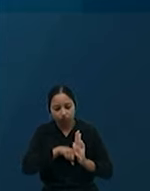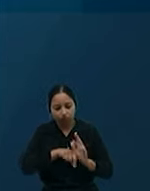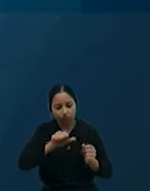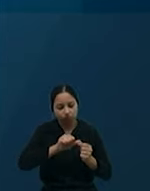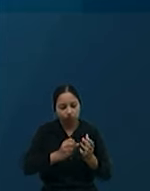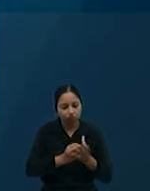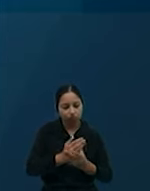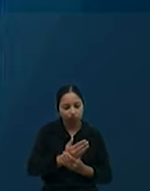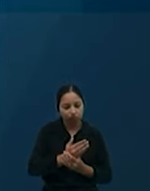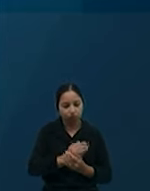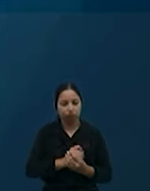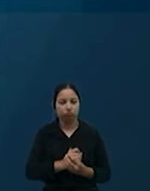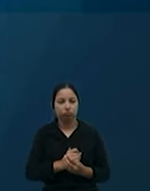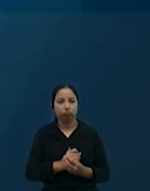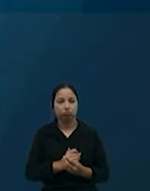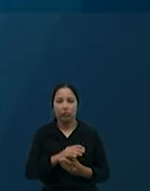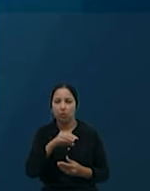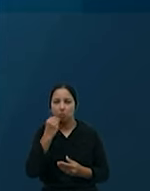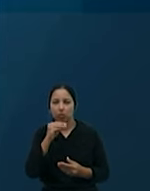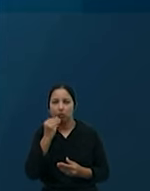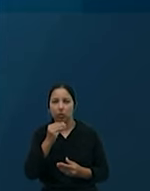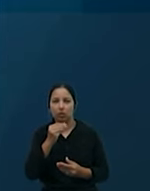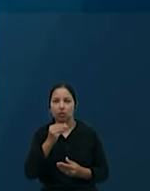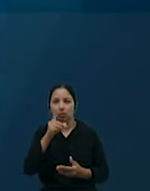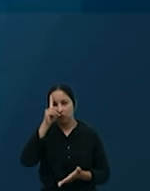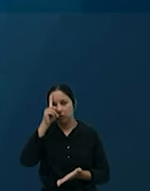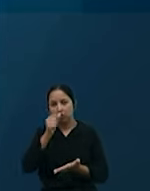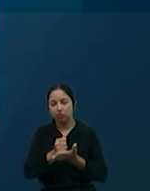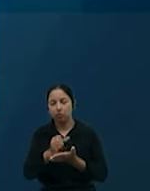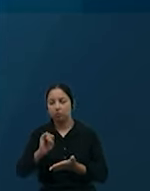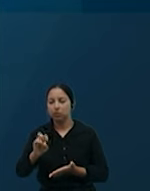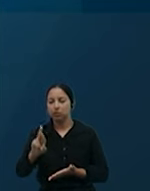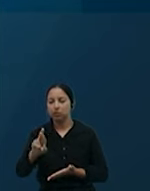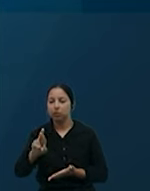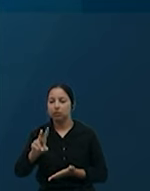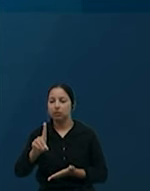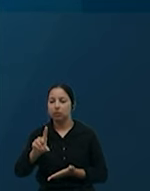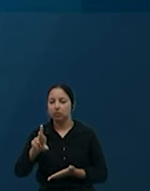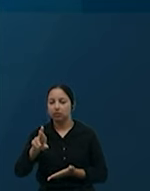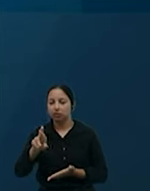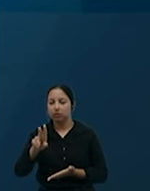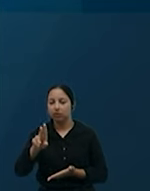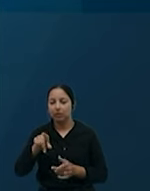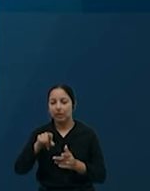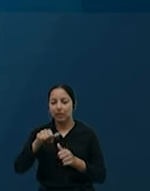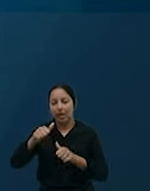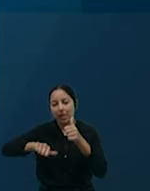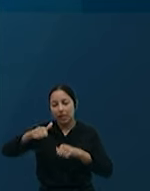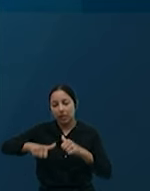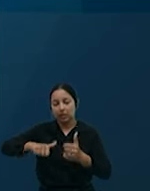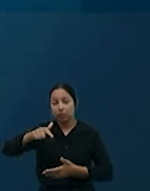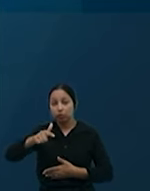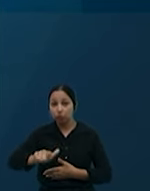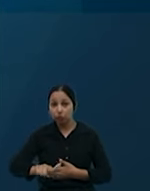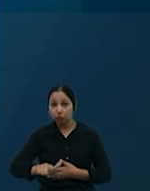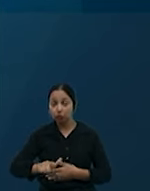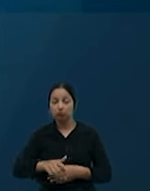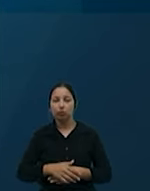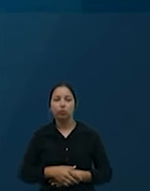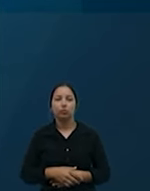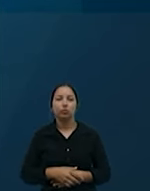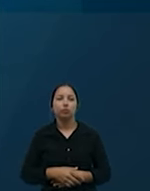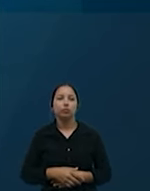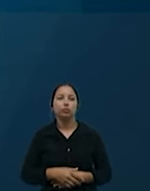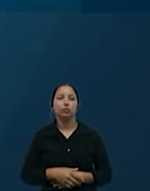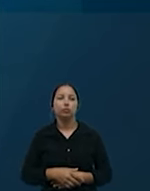aproveitar o reexame de uma decisão dada em RDR, né, fazer com que a decisão